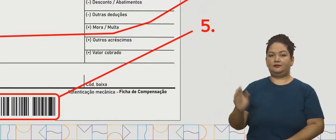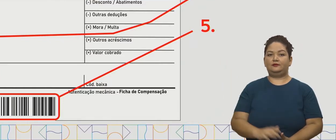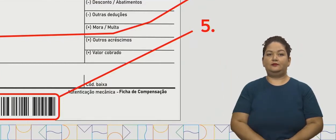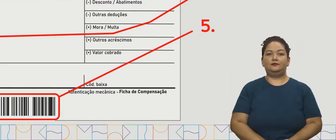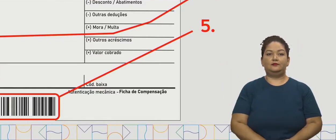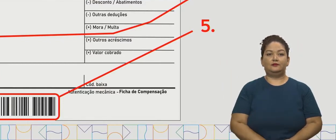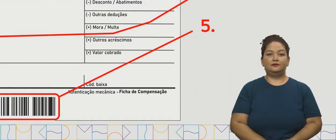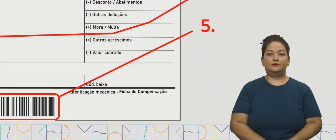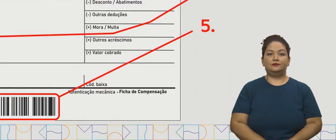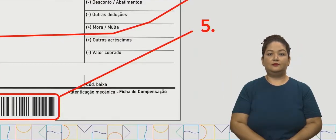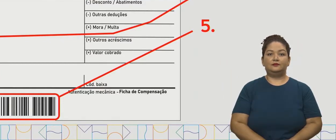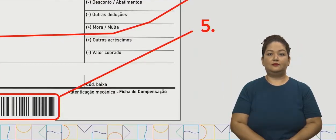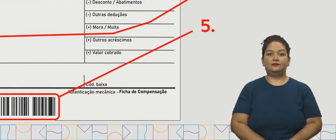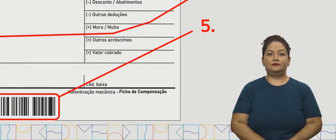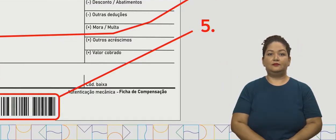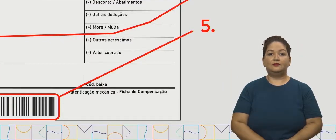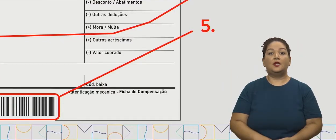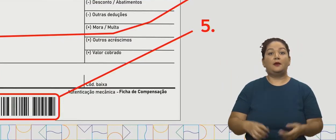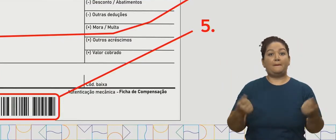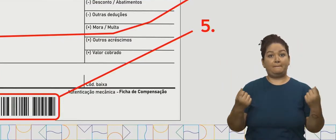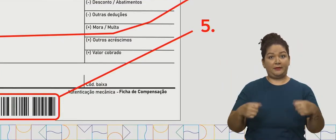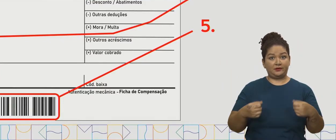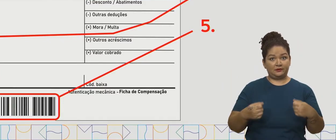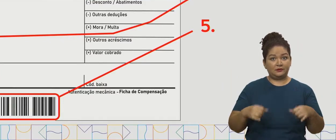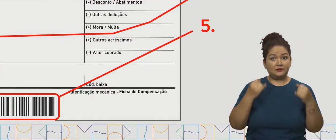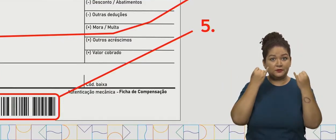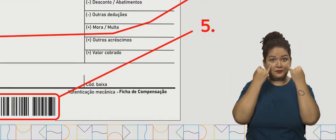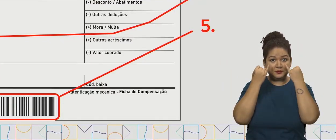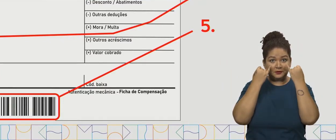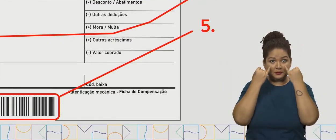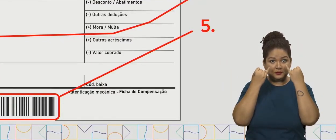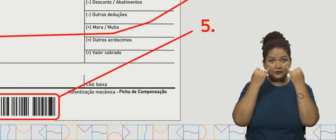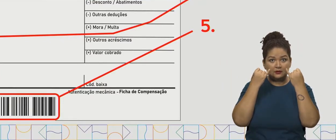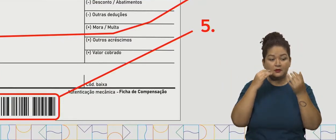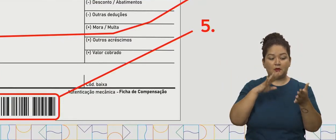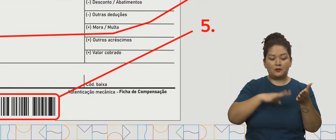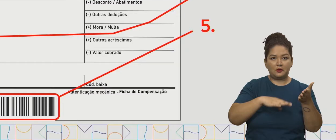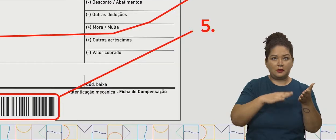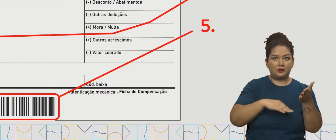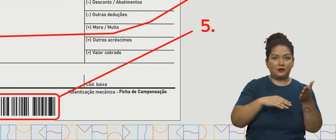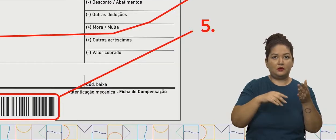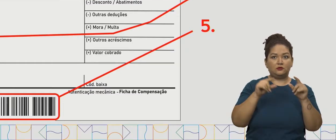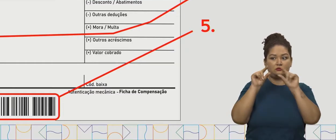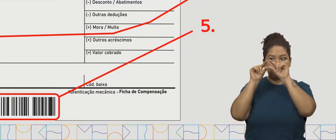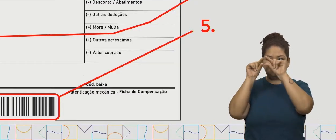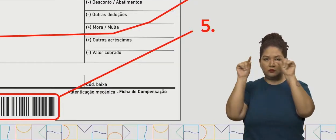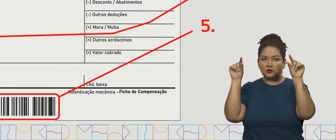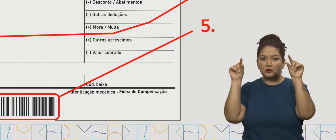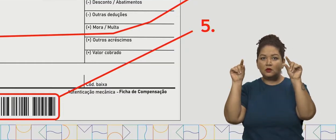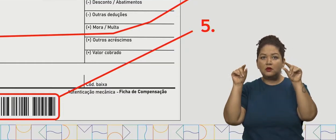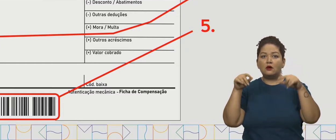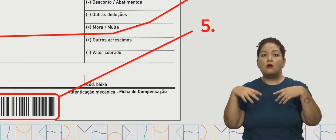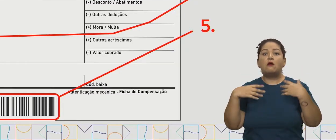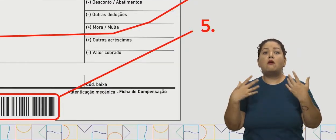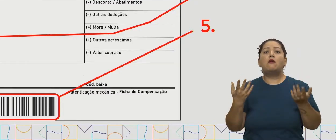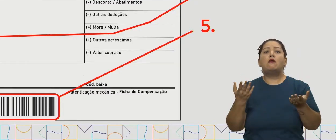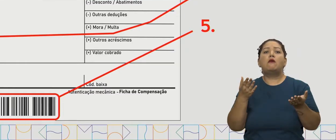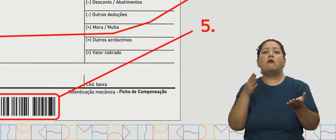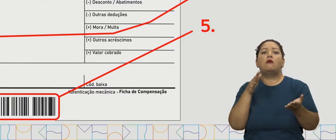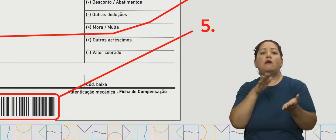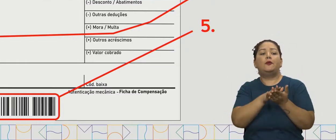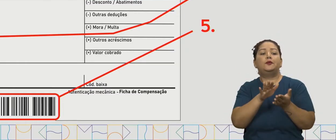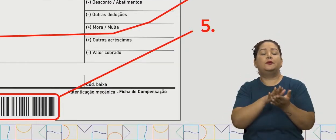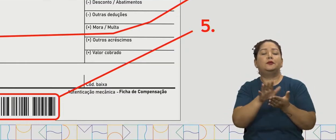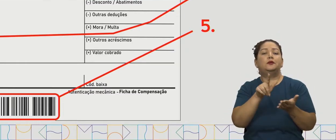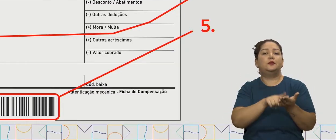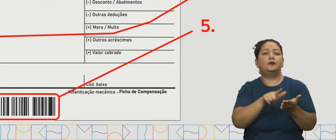origem do boleto, exatamente. Então, num boleto, nós precisamos atentar de onde ele veio.